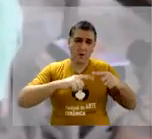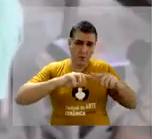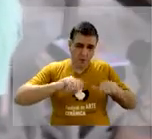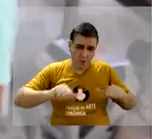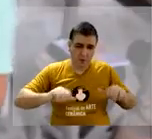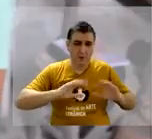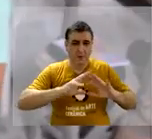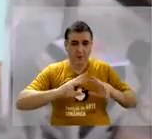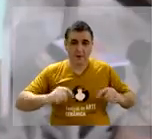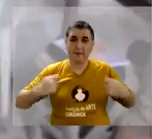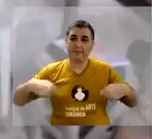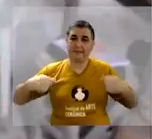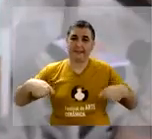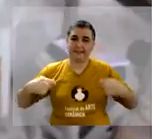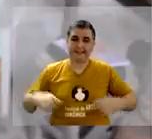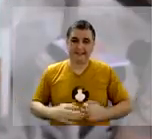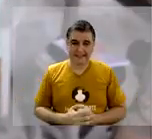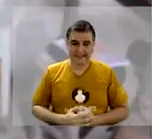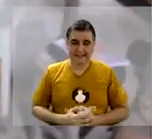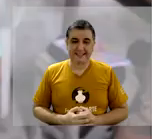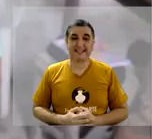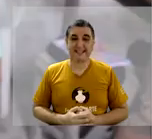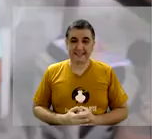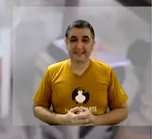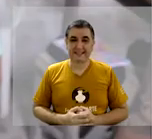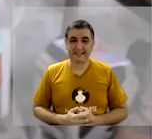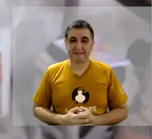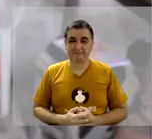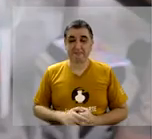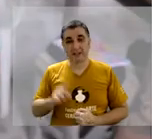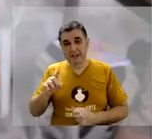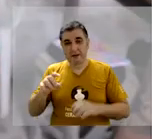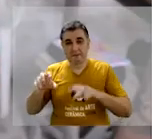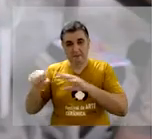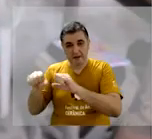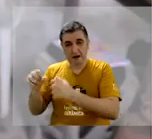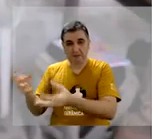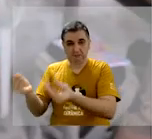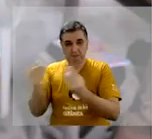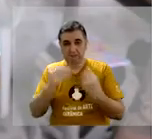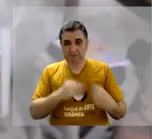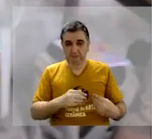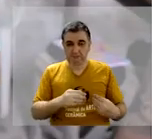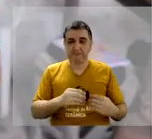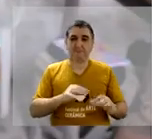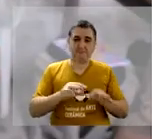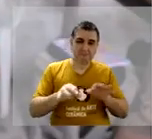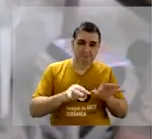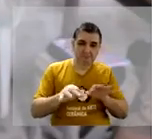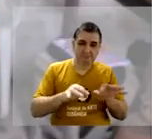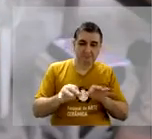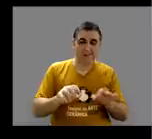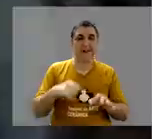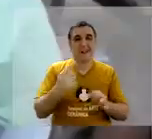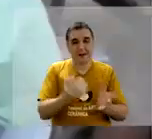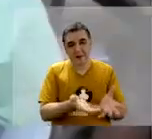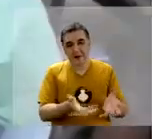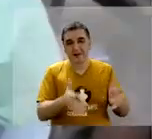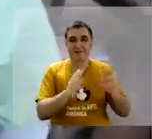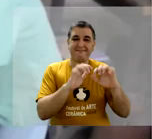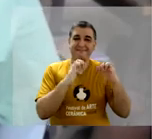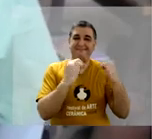fios que vem, mas só não mistura nada, só mesmo que vem de lá de onde eles tiram.